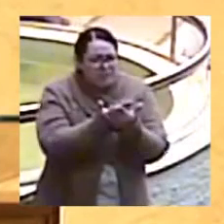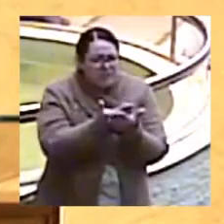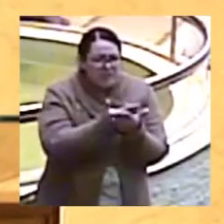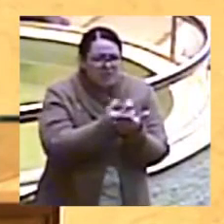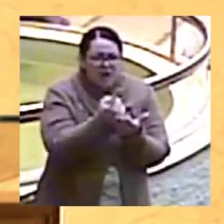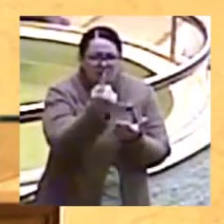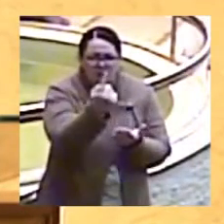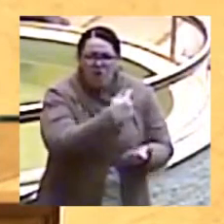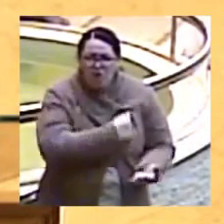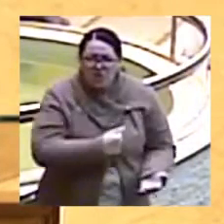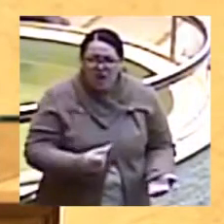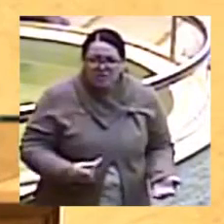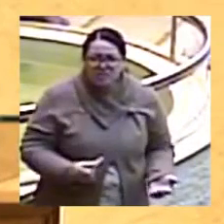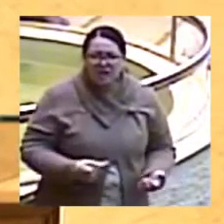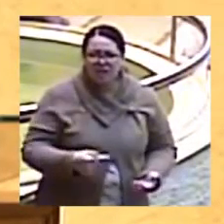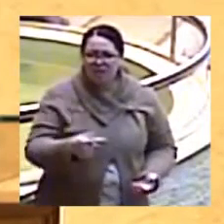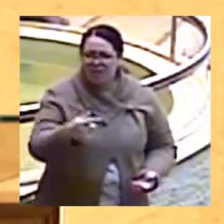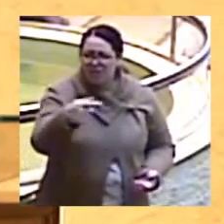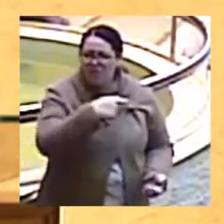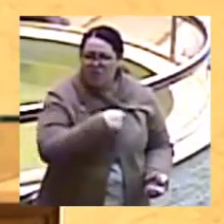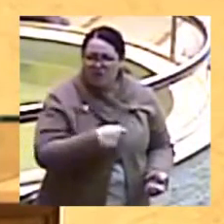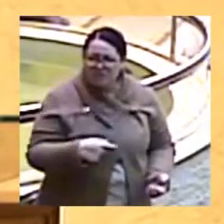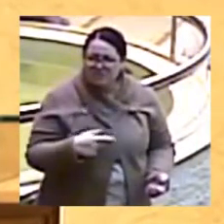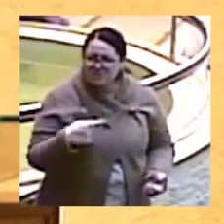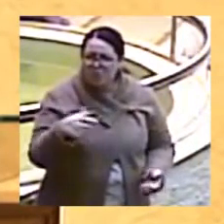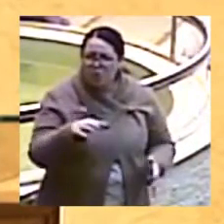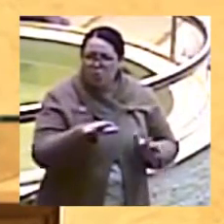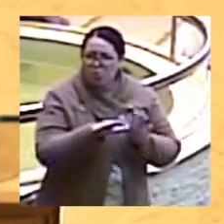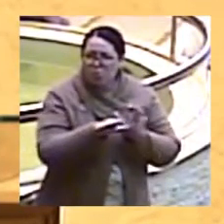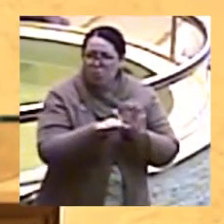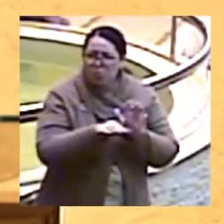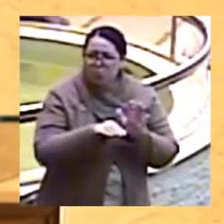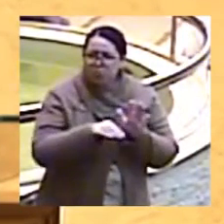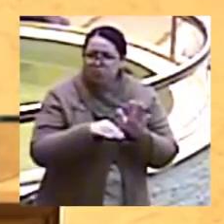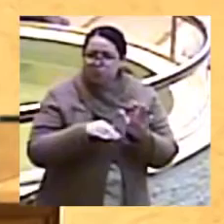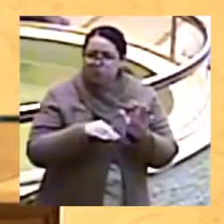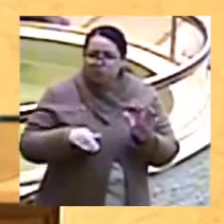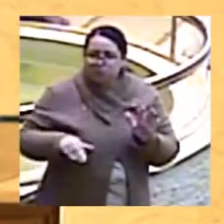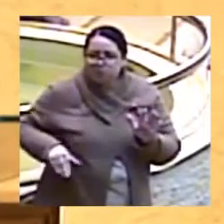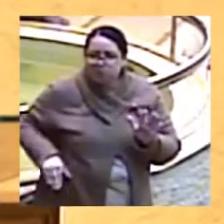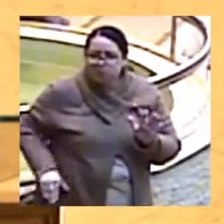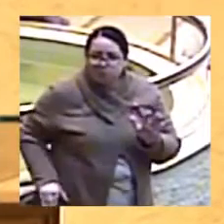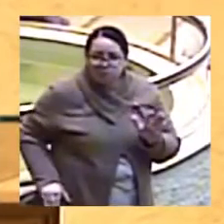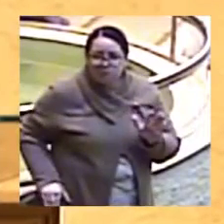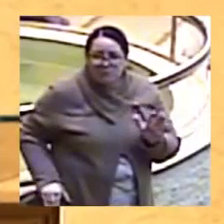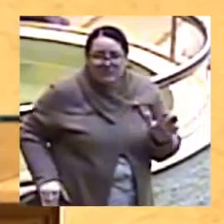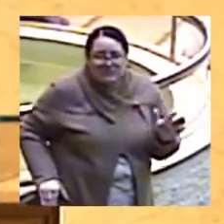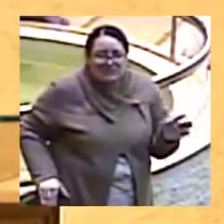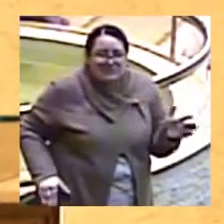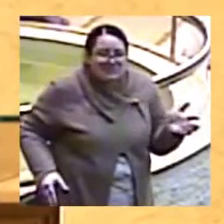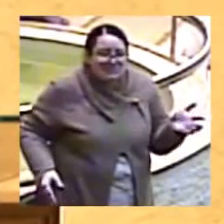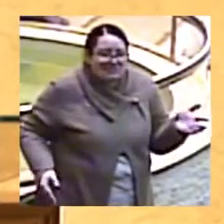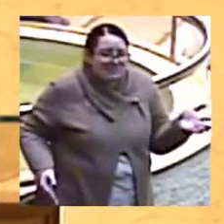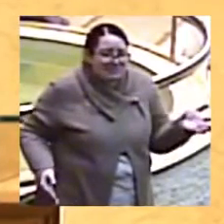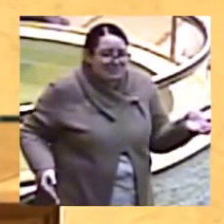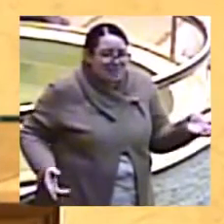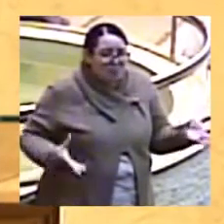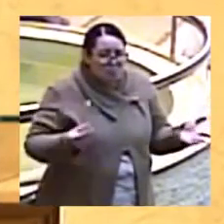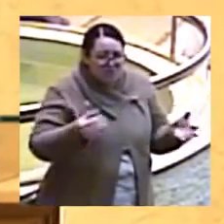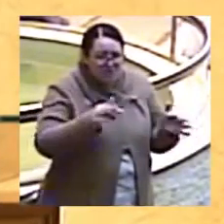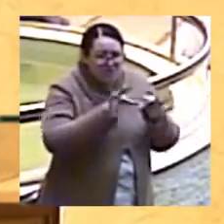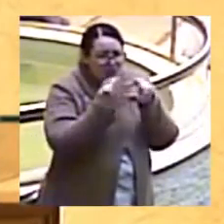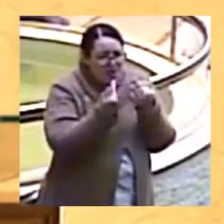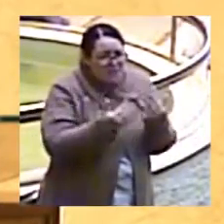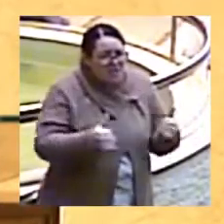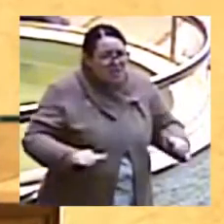governantes, e levaram, milhões e milhões, de dólares, dos cofres públicos, tantas famílias, sofrendo, nesta